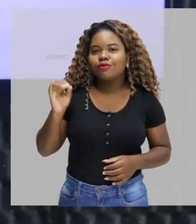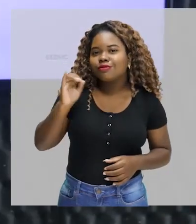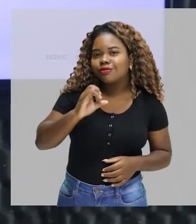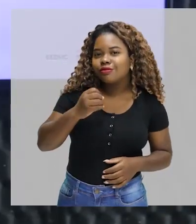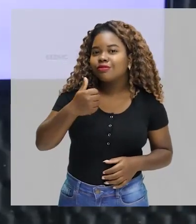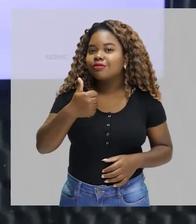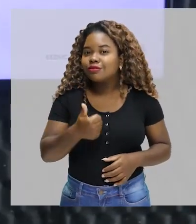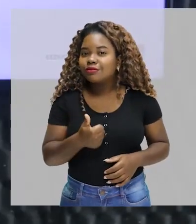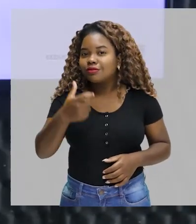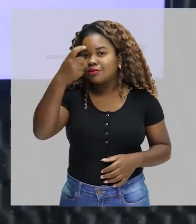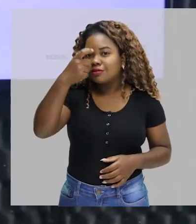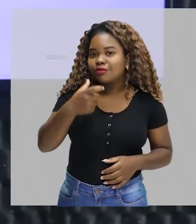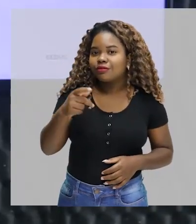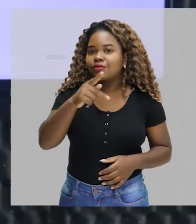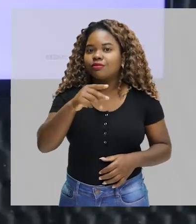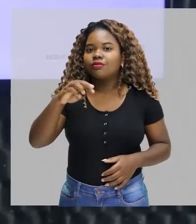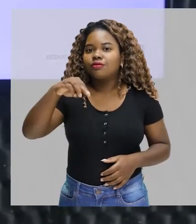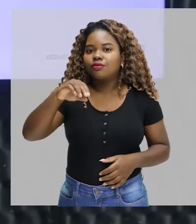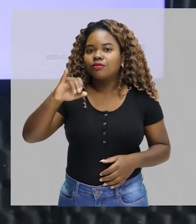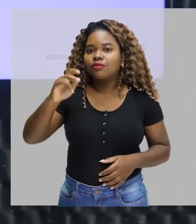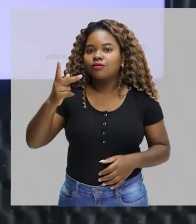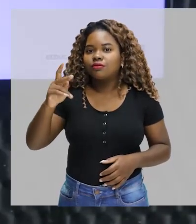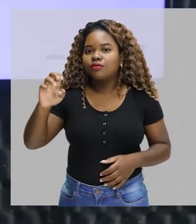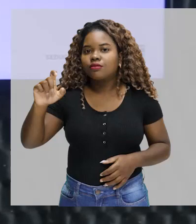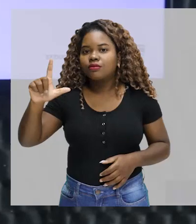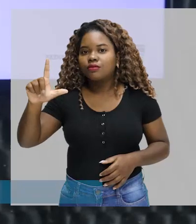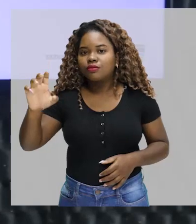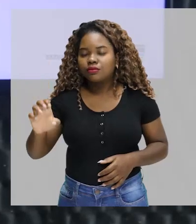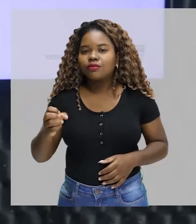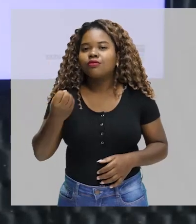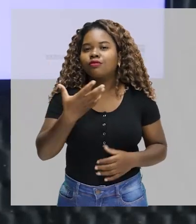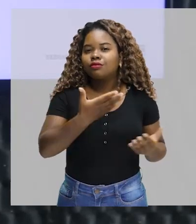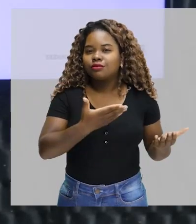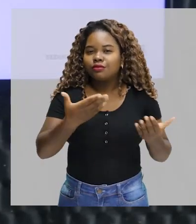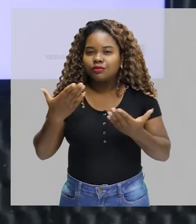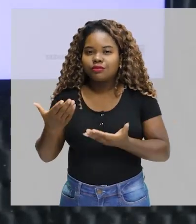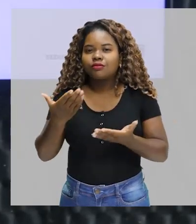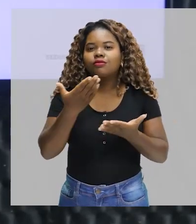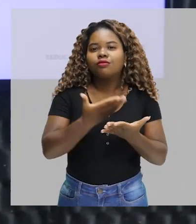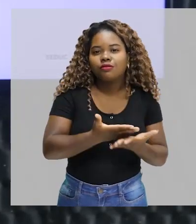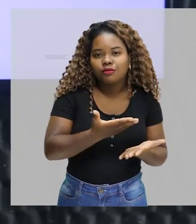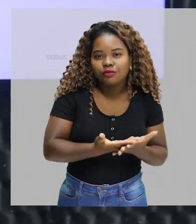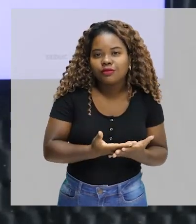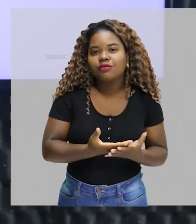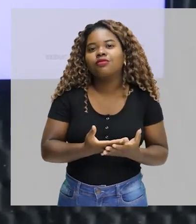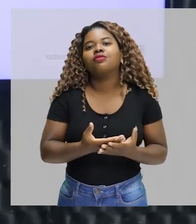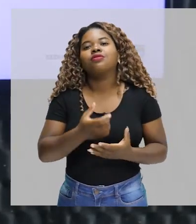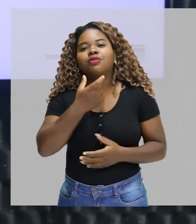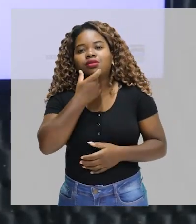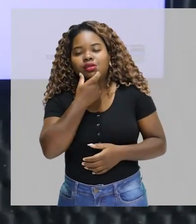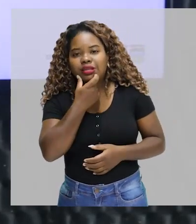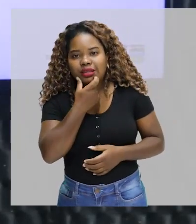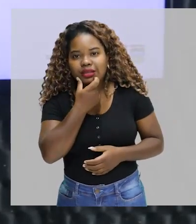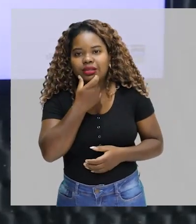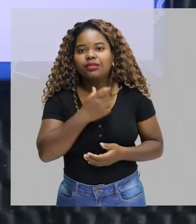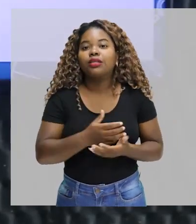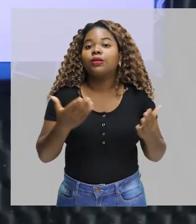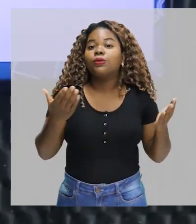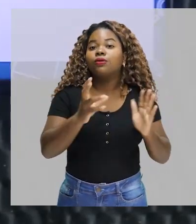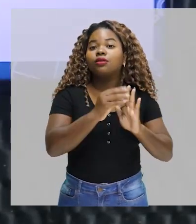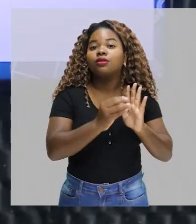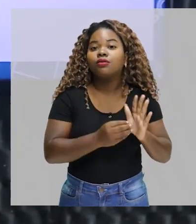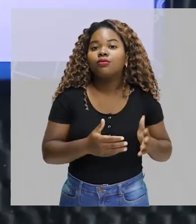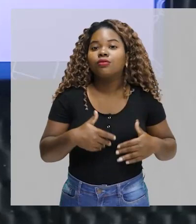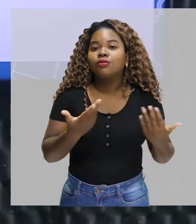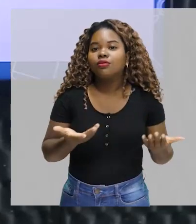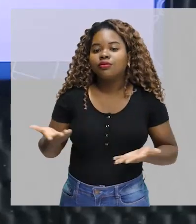Hello everybody, welcome to our English class. I'm teacher Michelle. Olá pessoal, sejam bem-vindos à aula de inglês. Eu sou a professora Michelle.